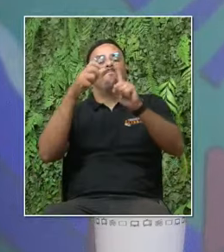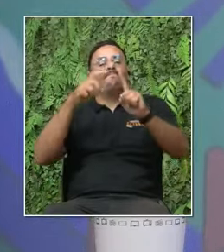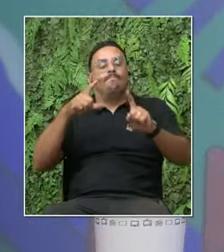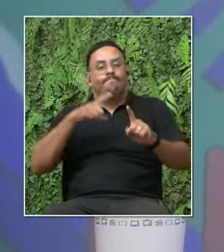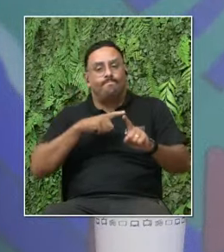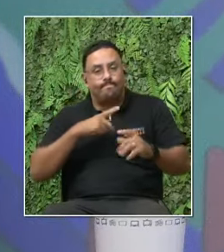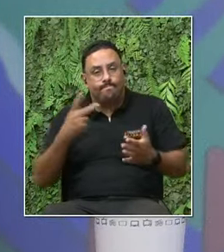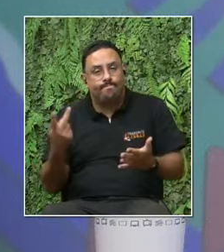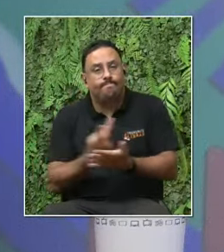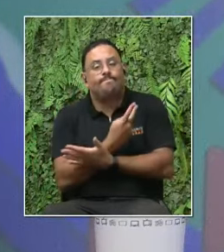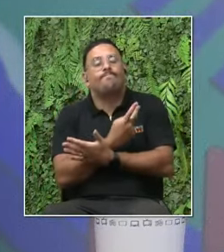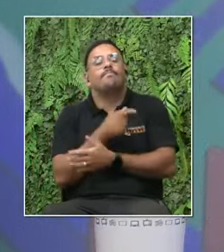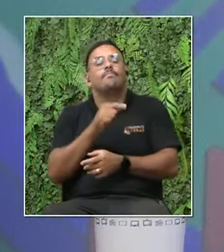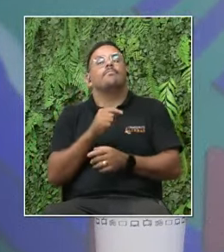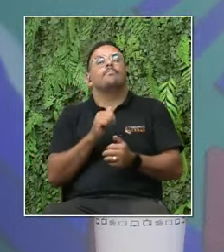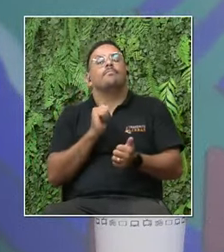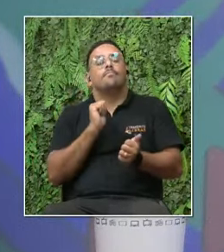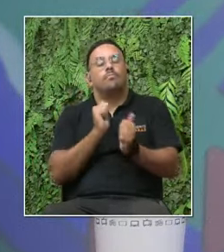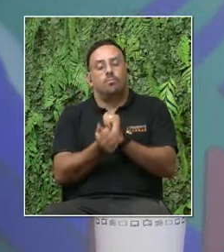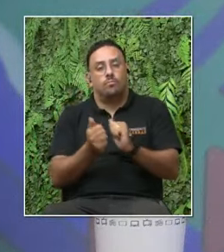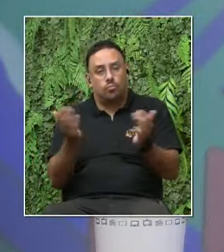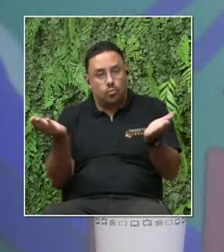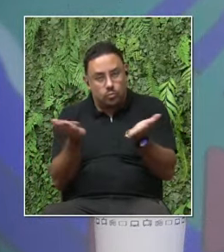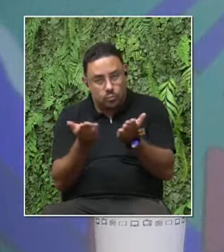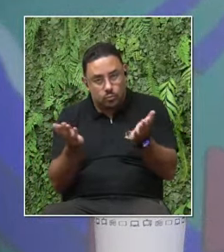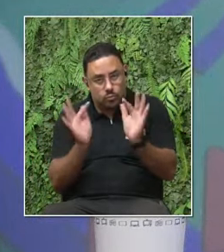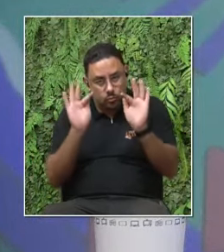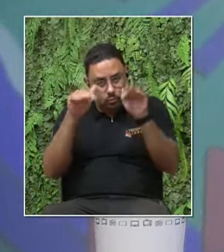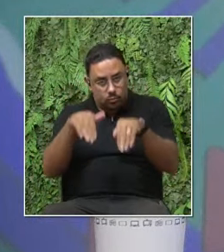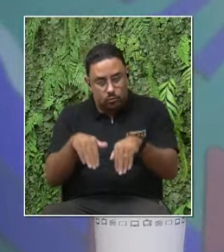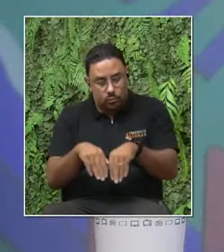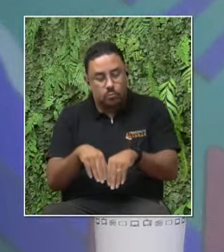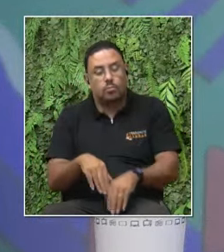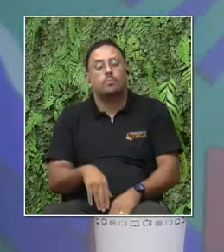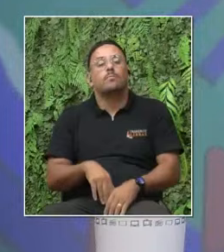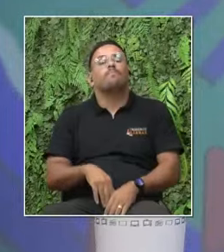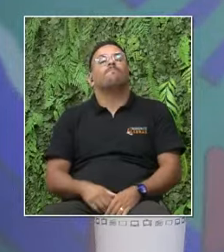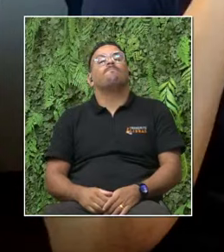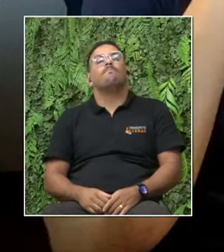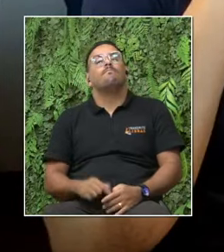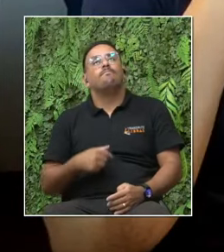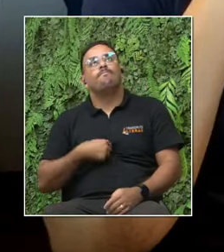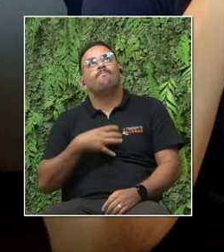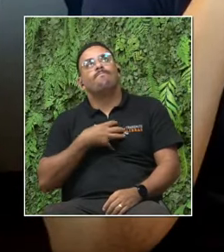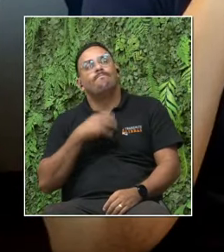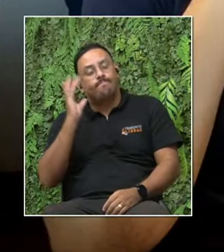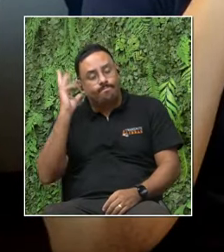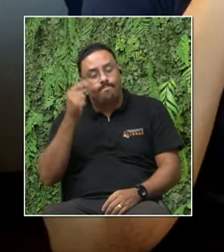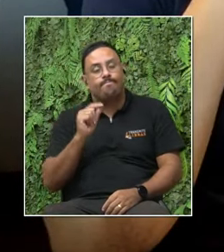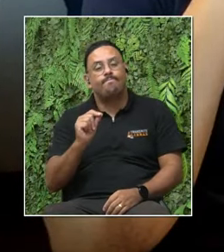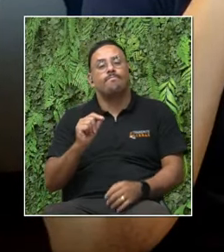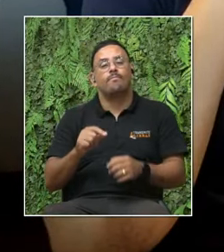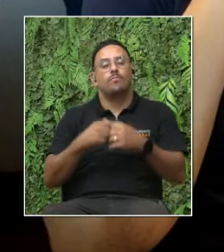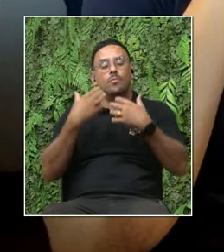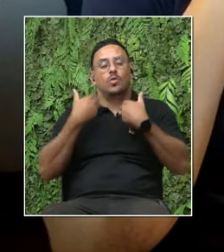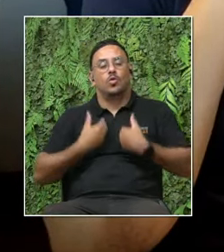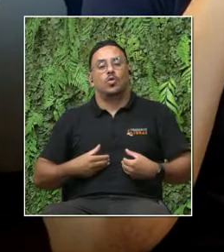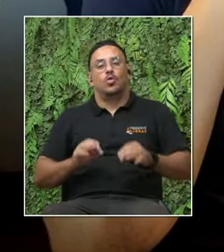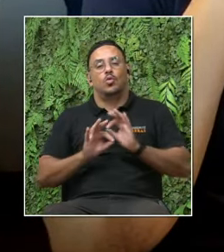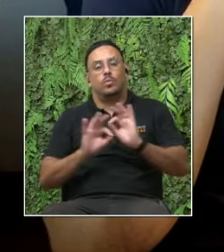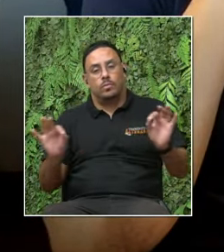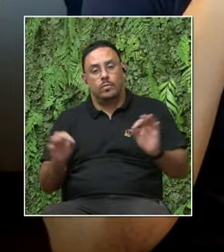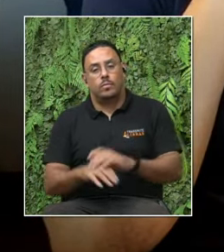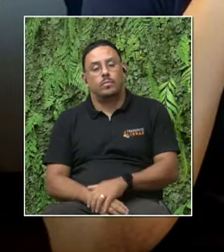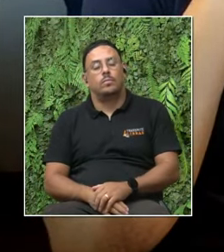tido para este jogo da final para mim só o a questão física nada